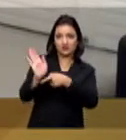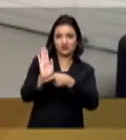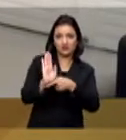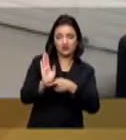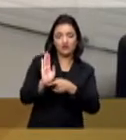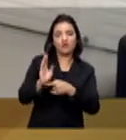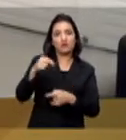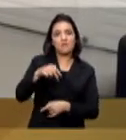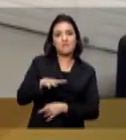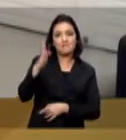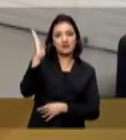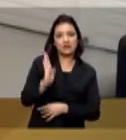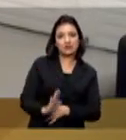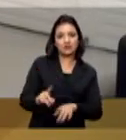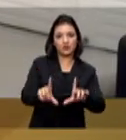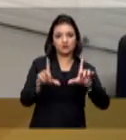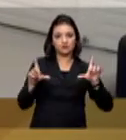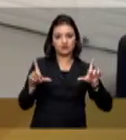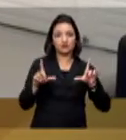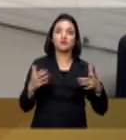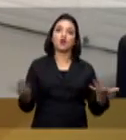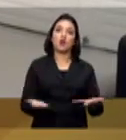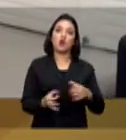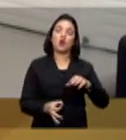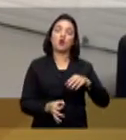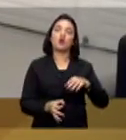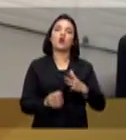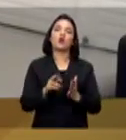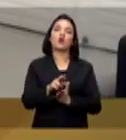Toffoli, para propor a fixação de tese.